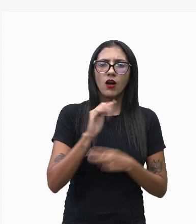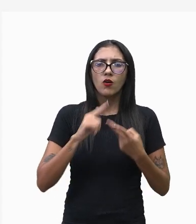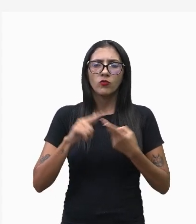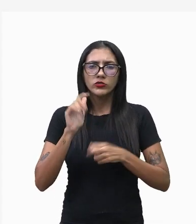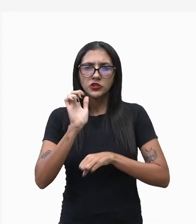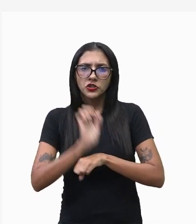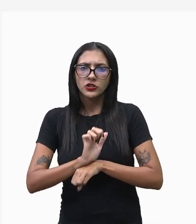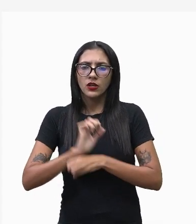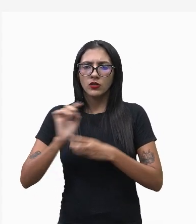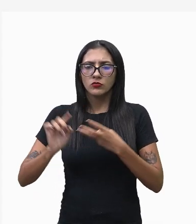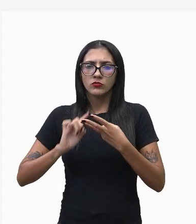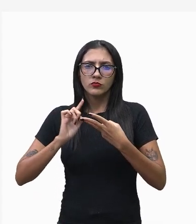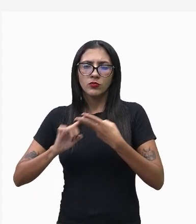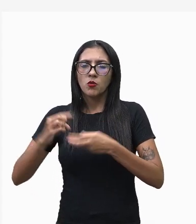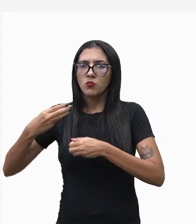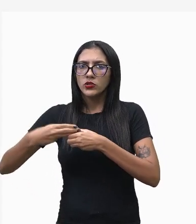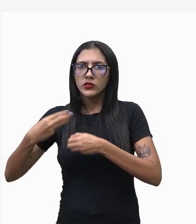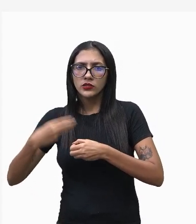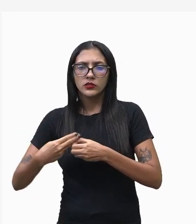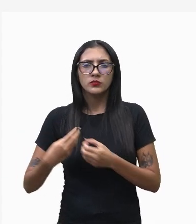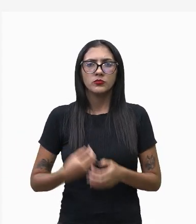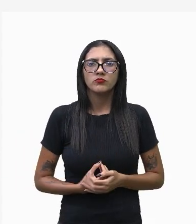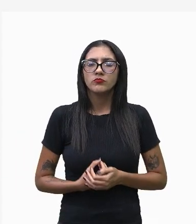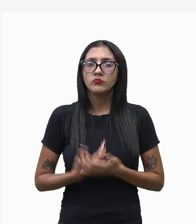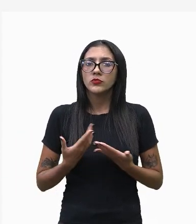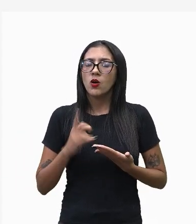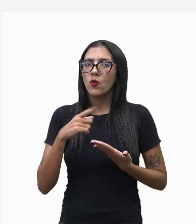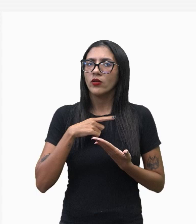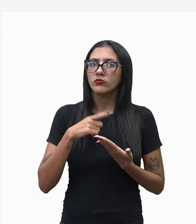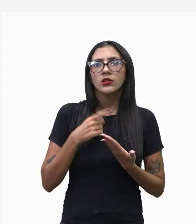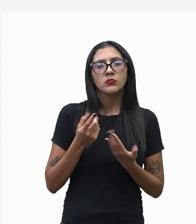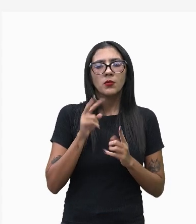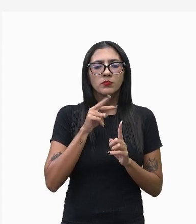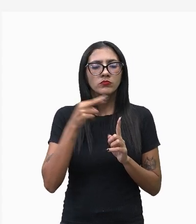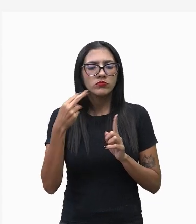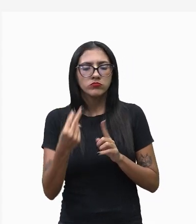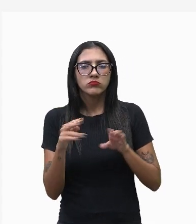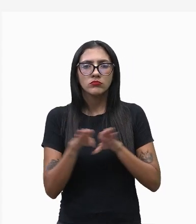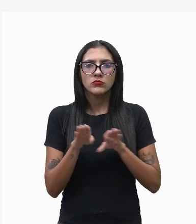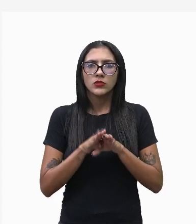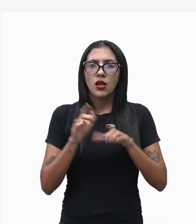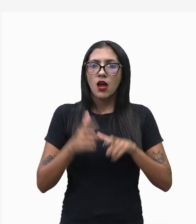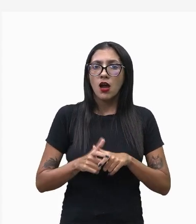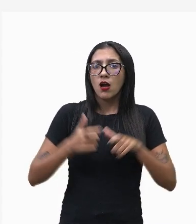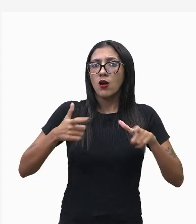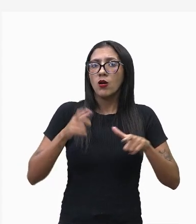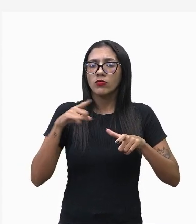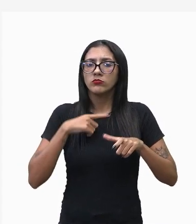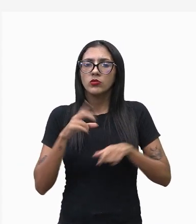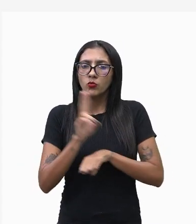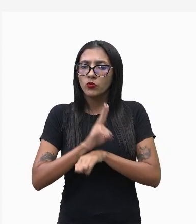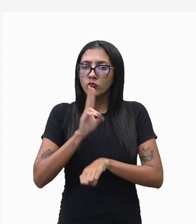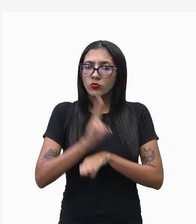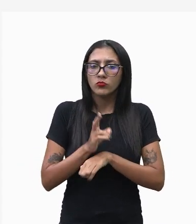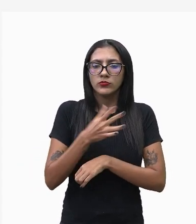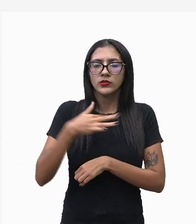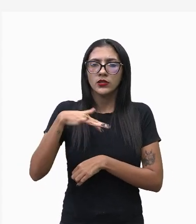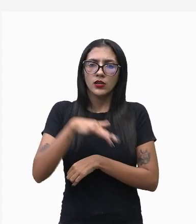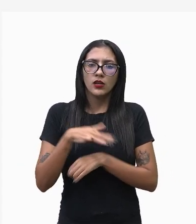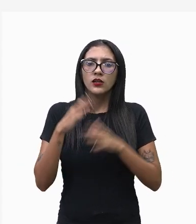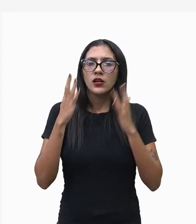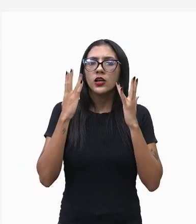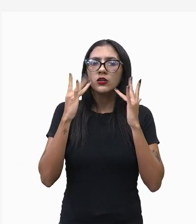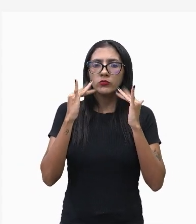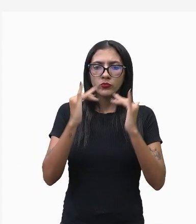municipal, ela amplia a eficácia na preservação dos recursos naturais